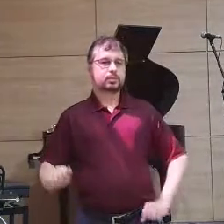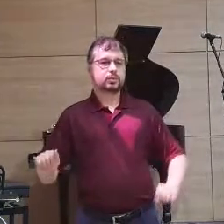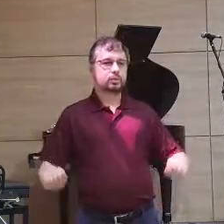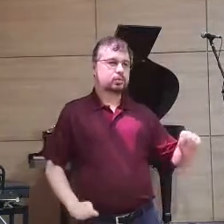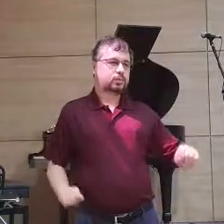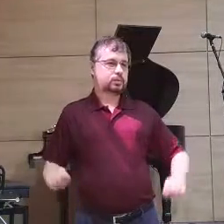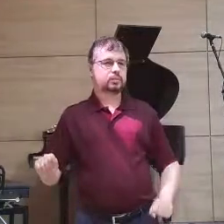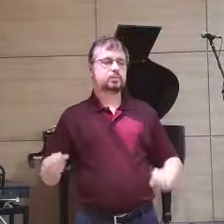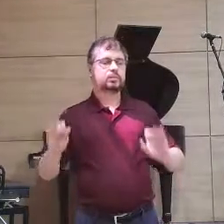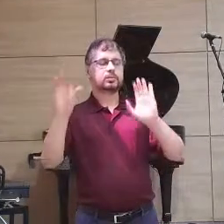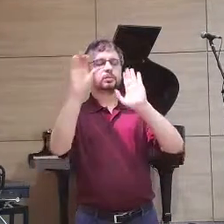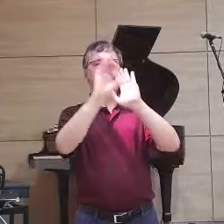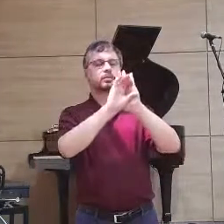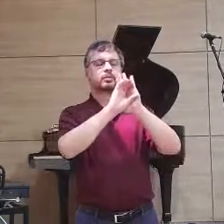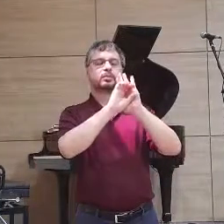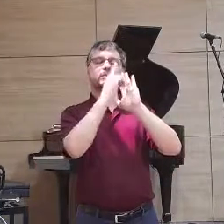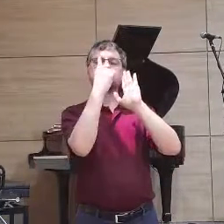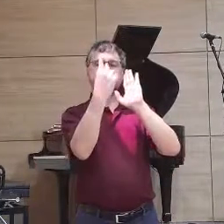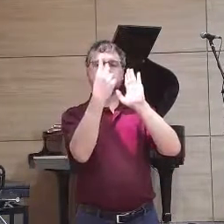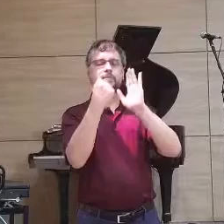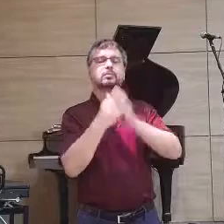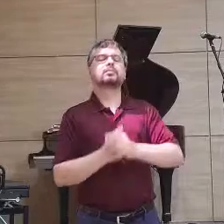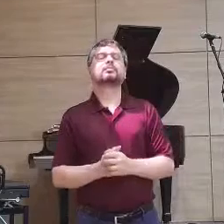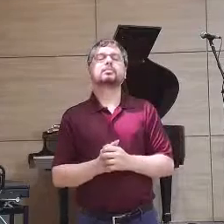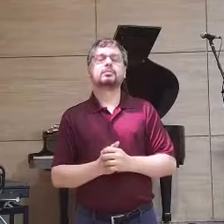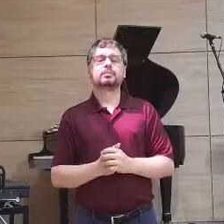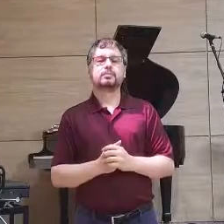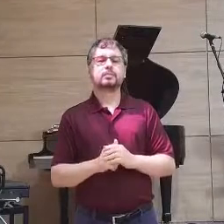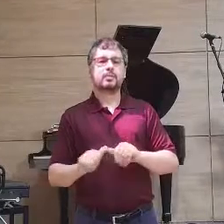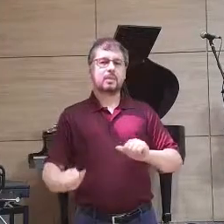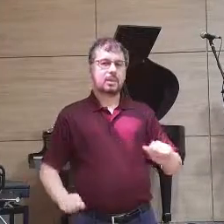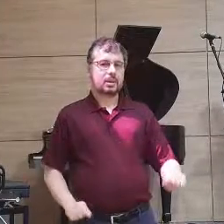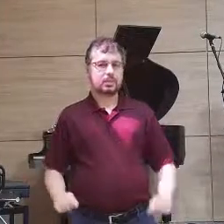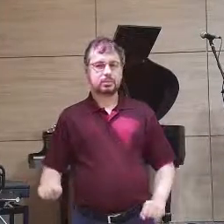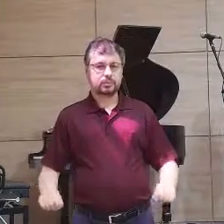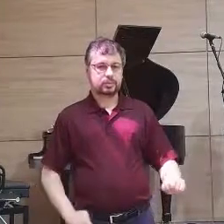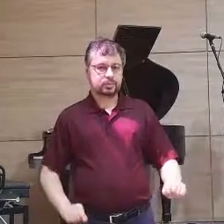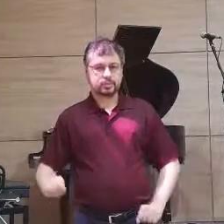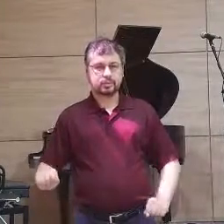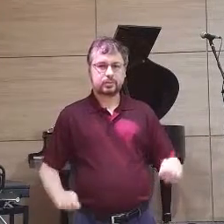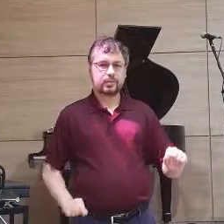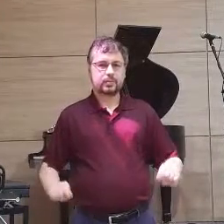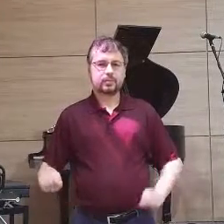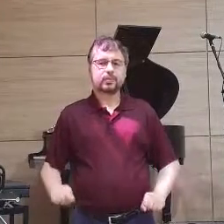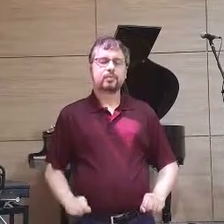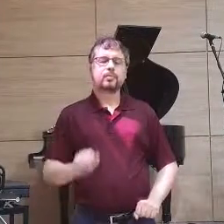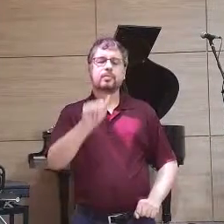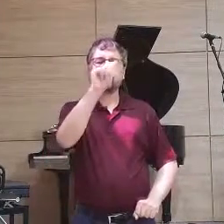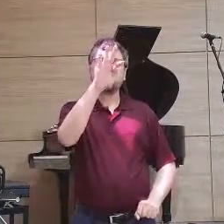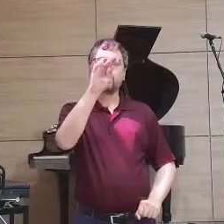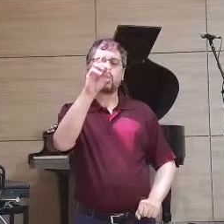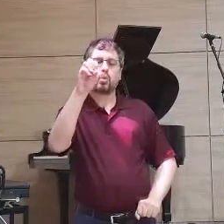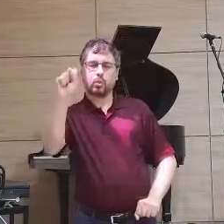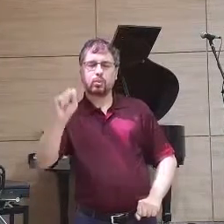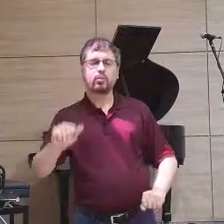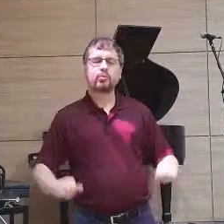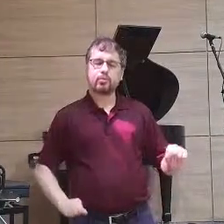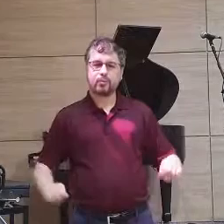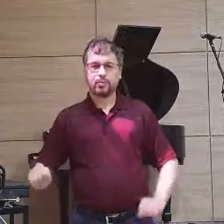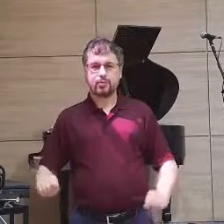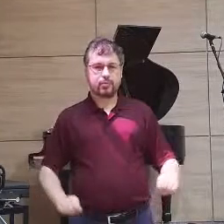no capítulo primeiro abre a sua Bíblia no livro de artes no capítulo primeiro Atos Capítulo